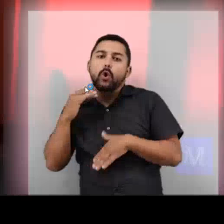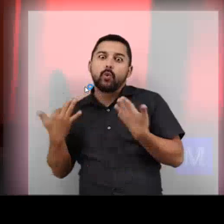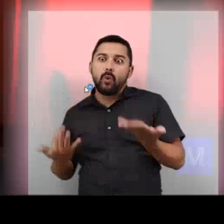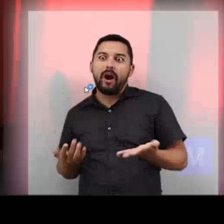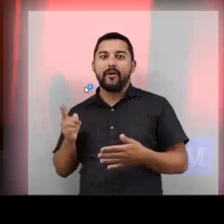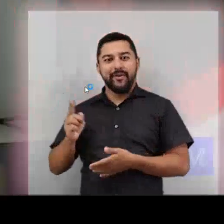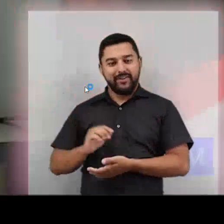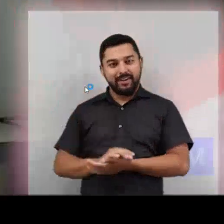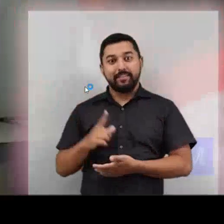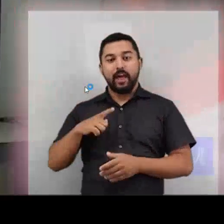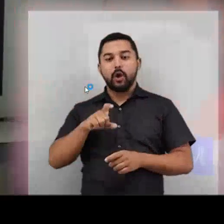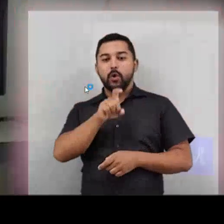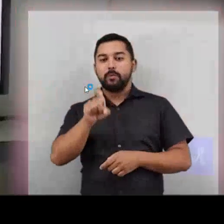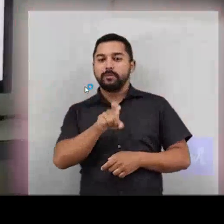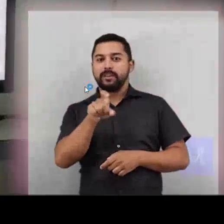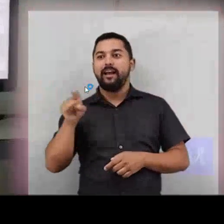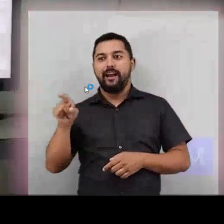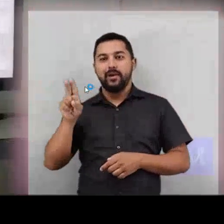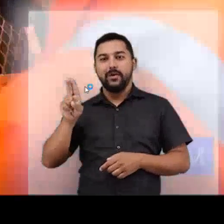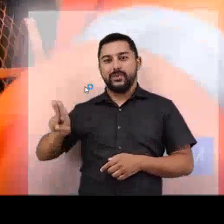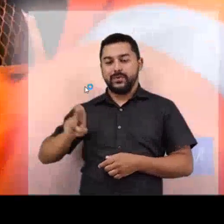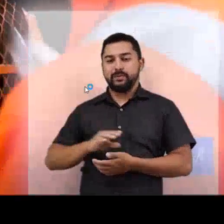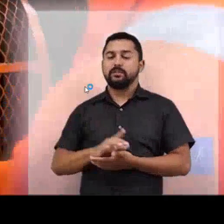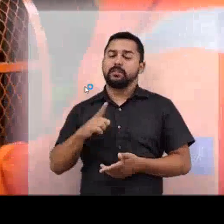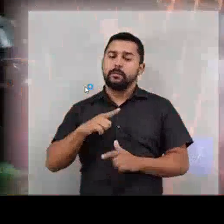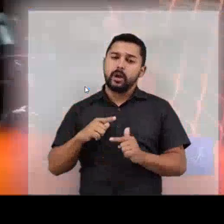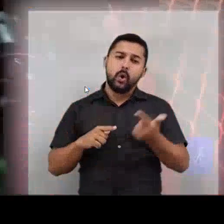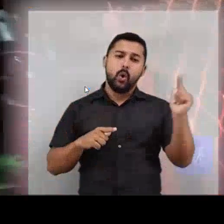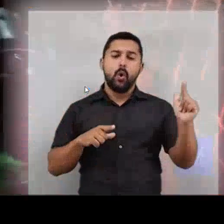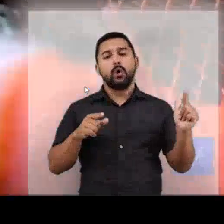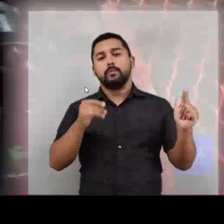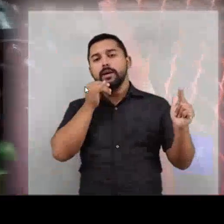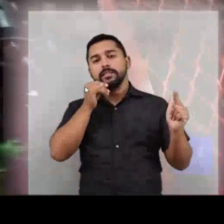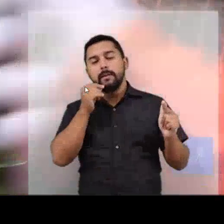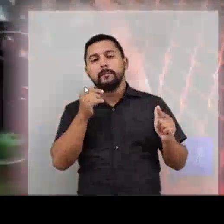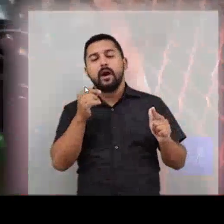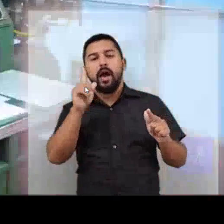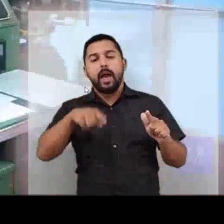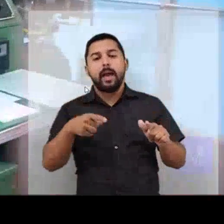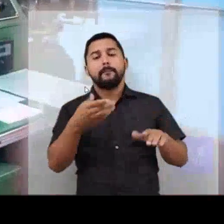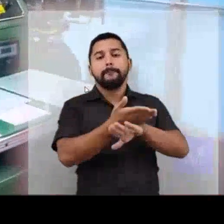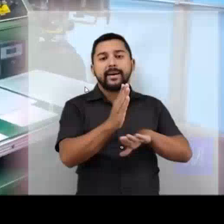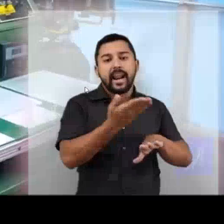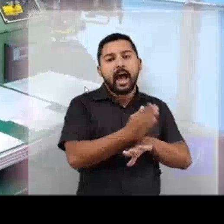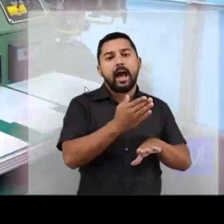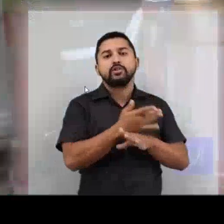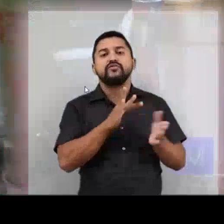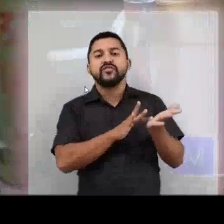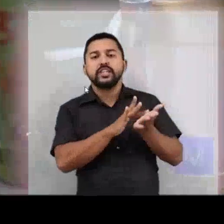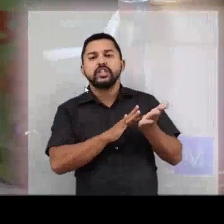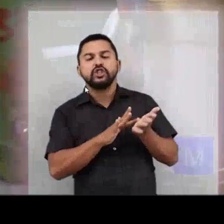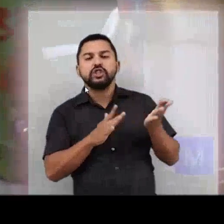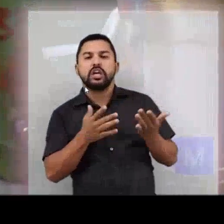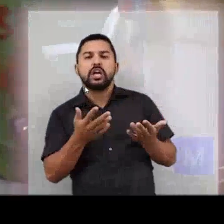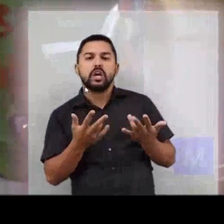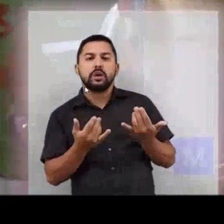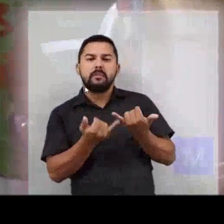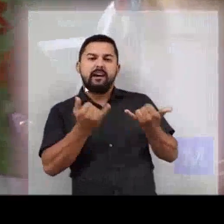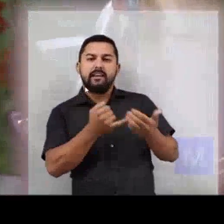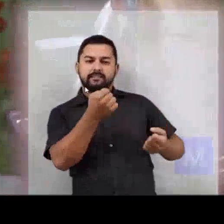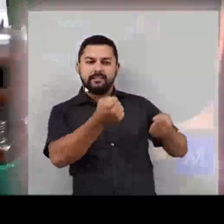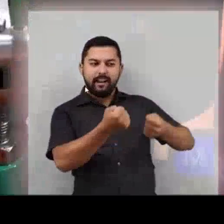cor da luz que é emitida, que é analisada por computador. Mas também existem testes mais práticos, como os ensaios em motores, em que uma amostra é usada